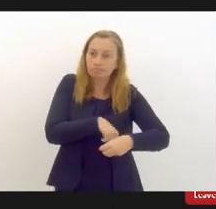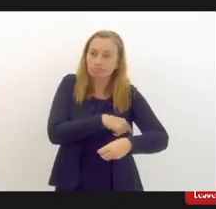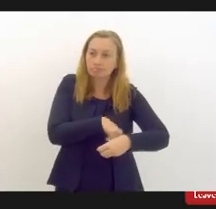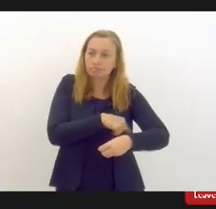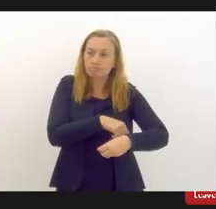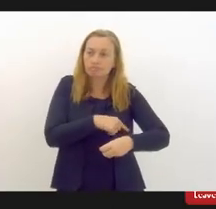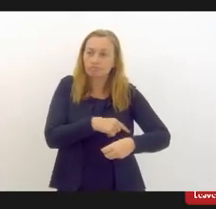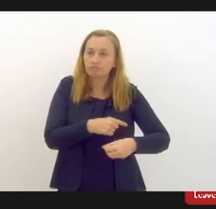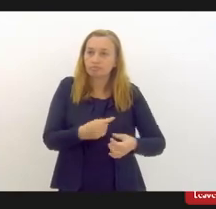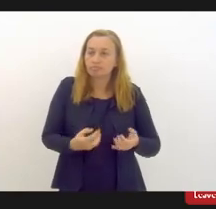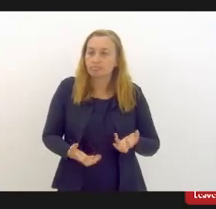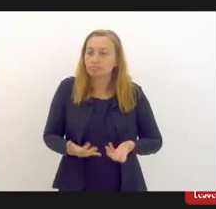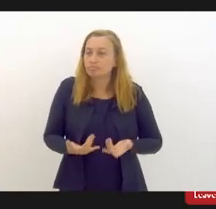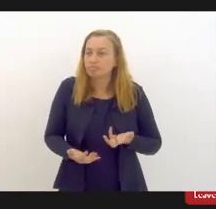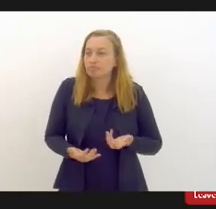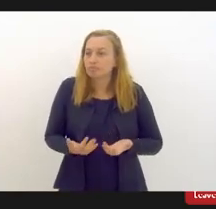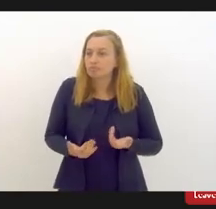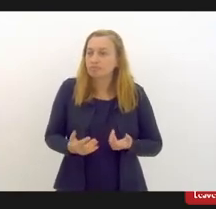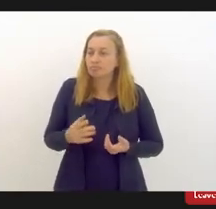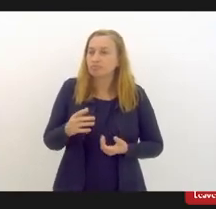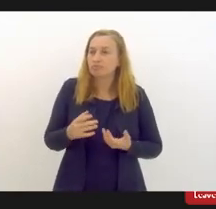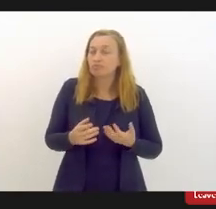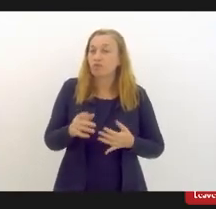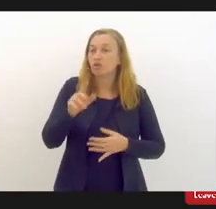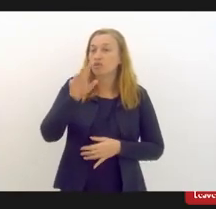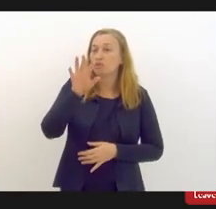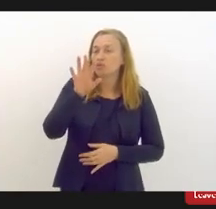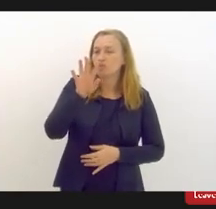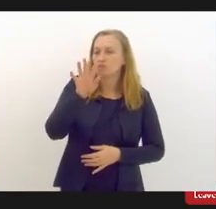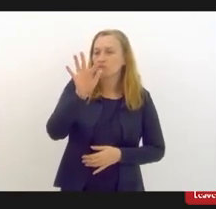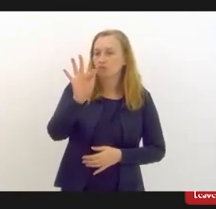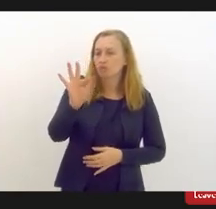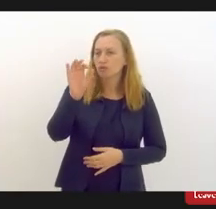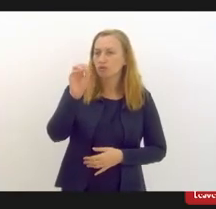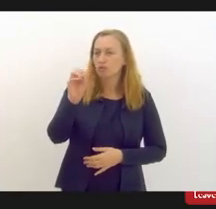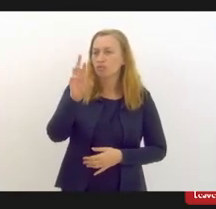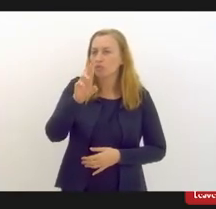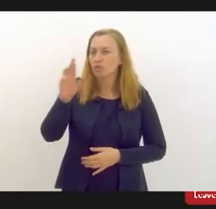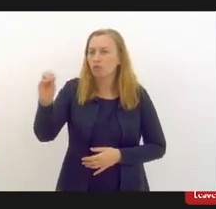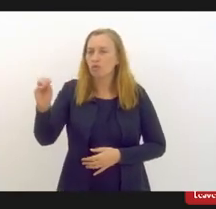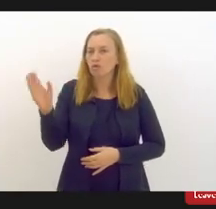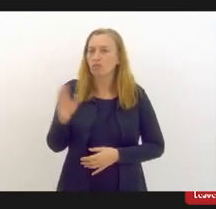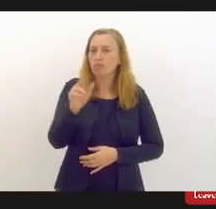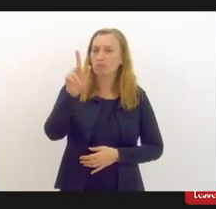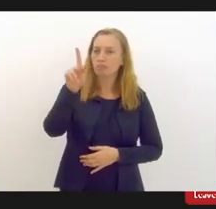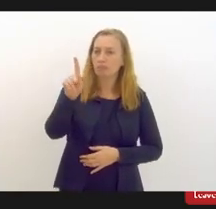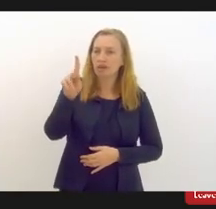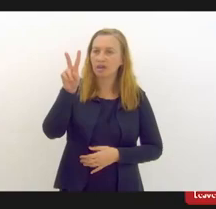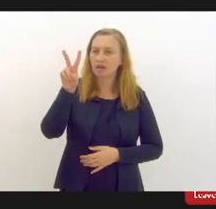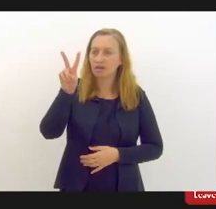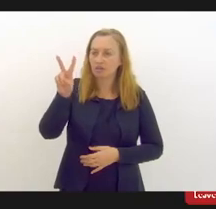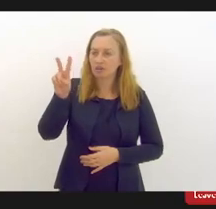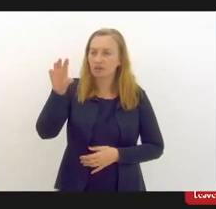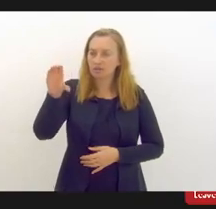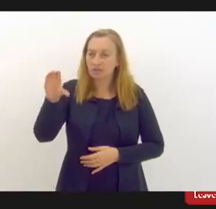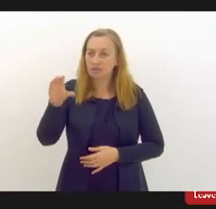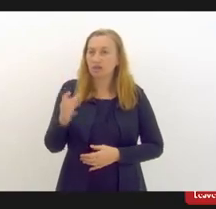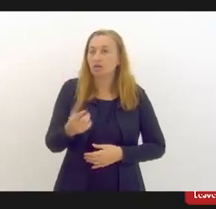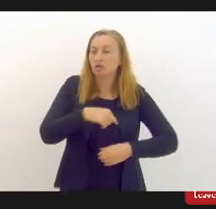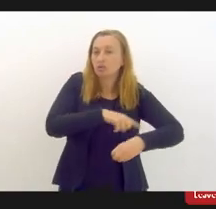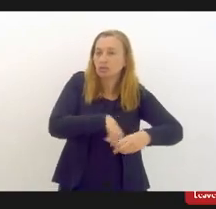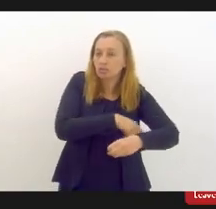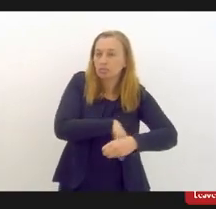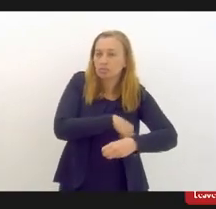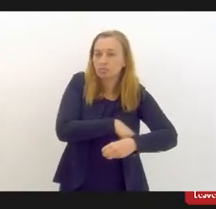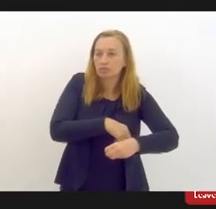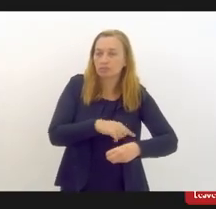com forro de PVC, com coifas que não podem ser usadas, cozinhas que têm instalação